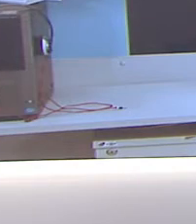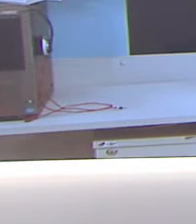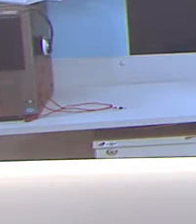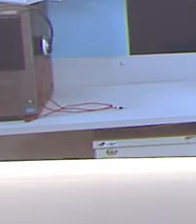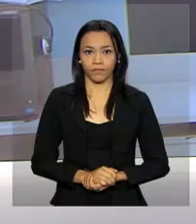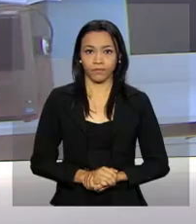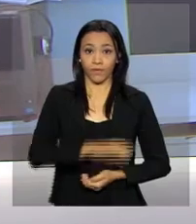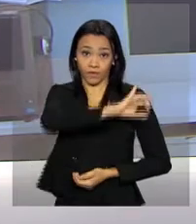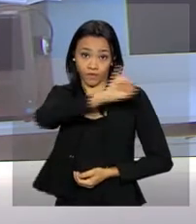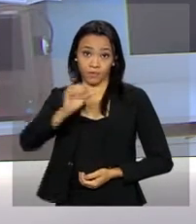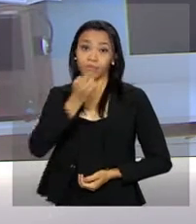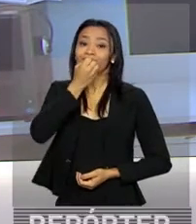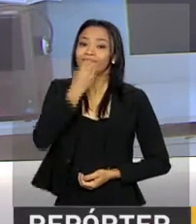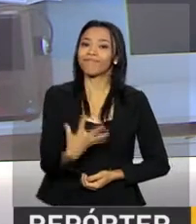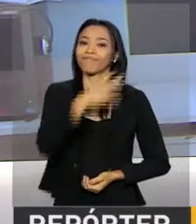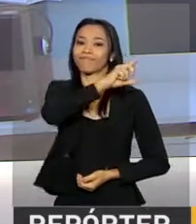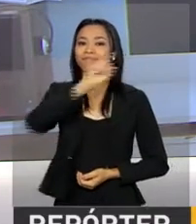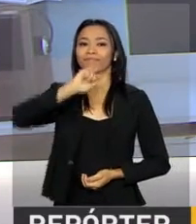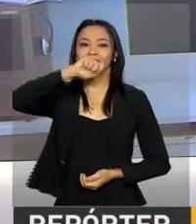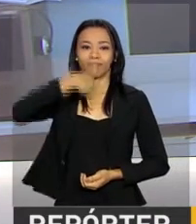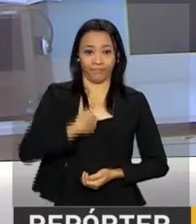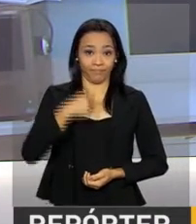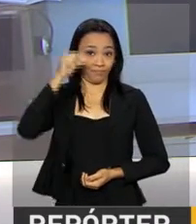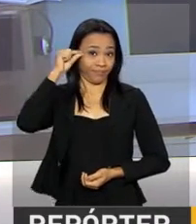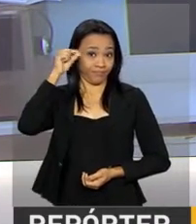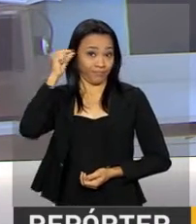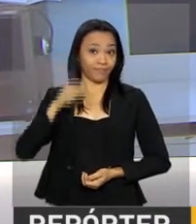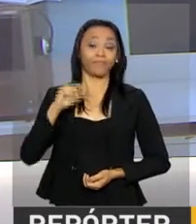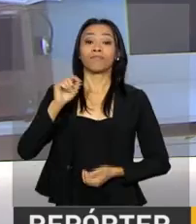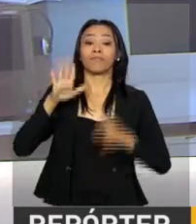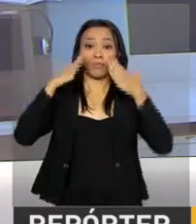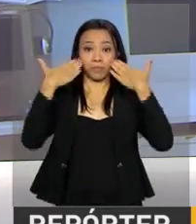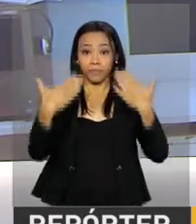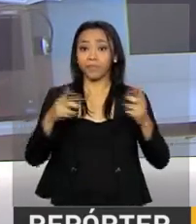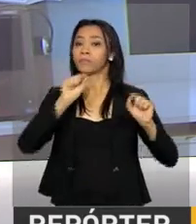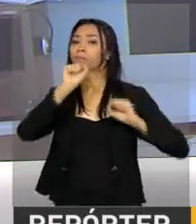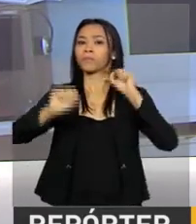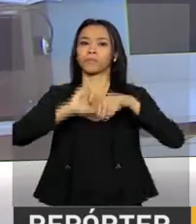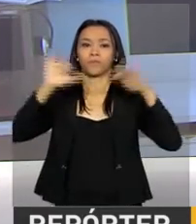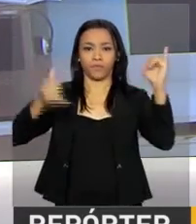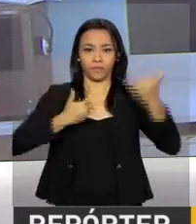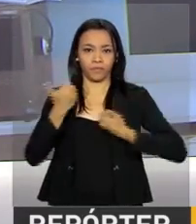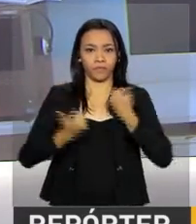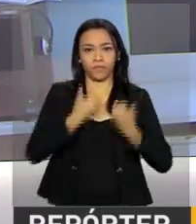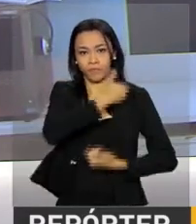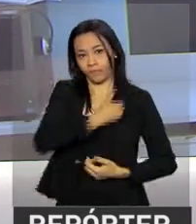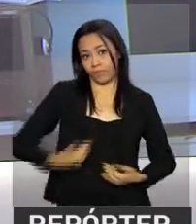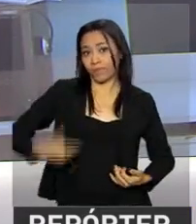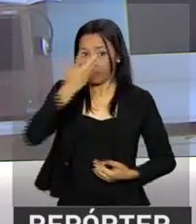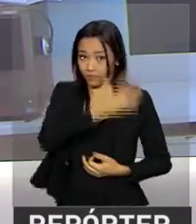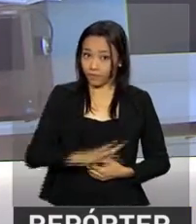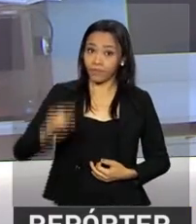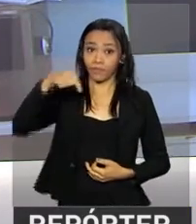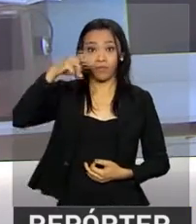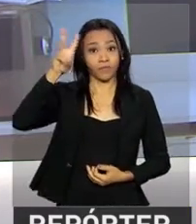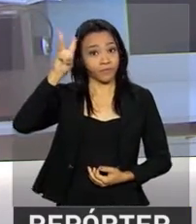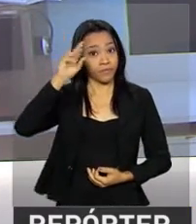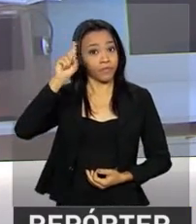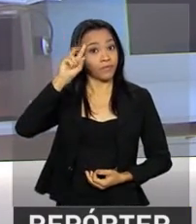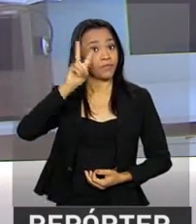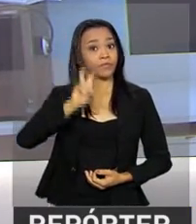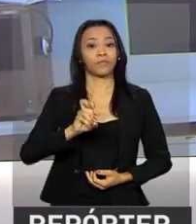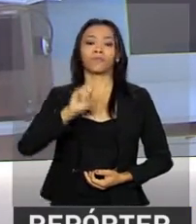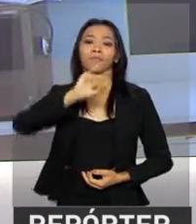olá bom dia eu sou danielle popov o repórter nbr está no ar com as notícias do governo federal desta terça feira